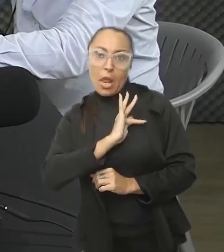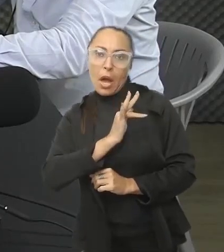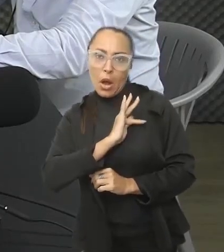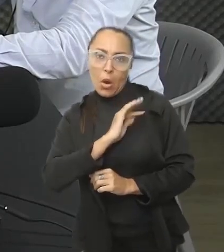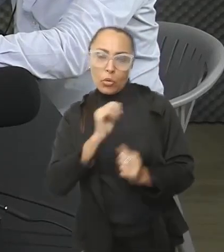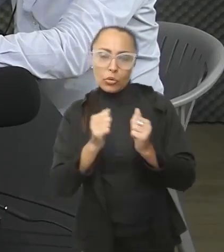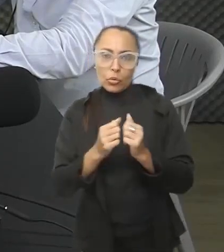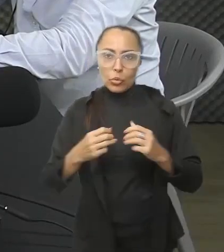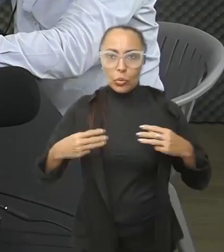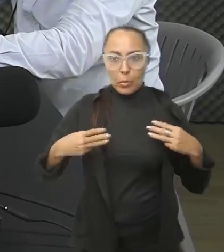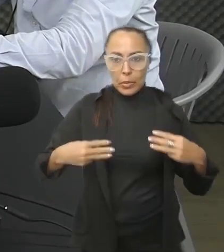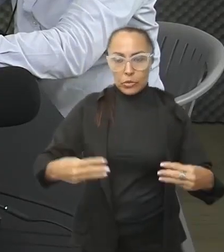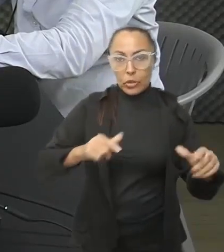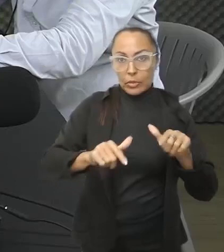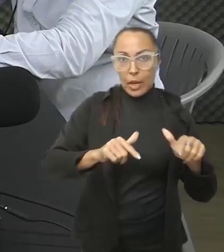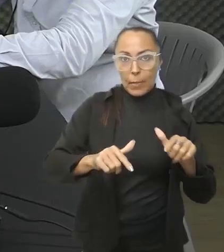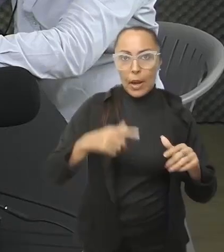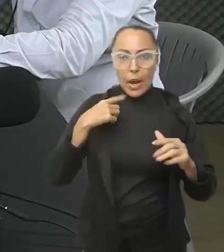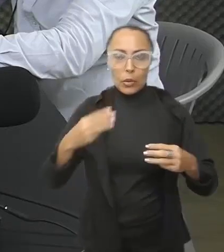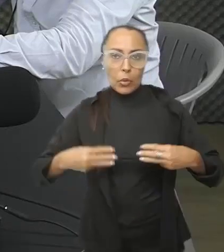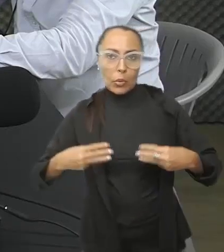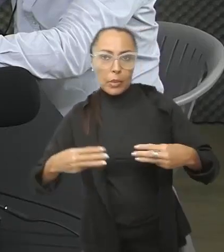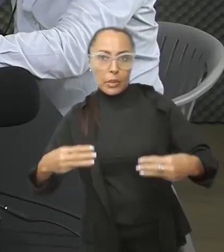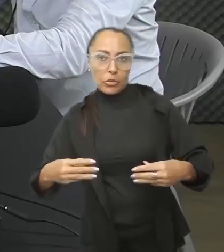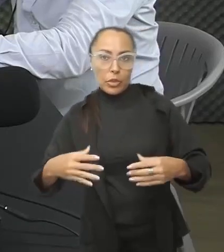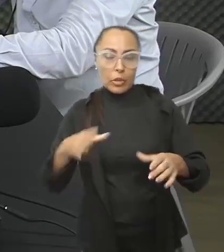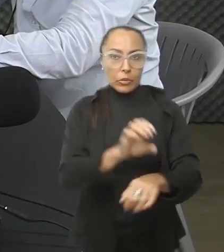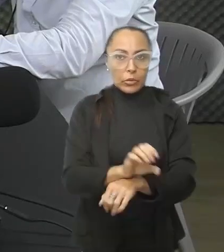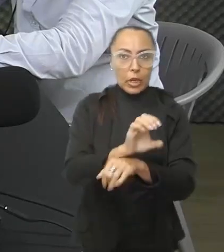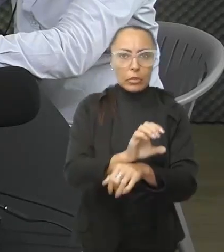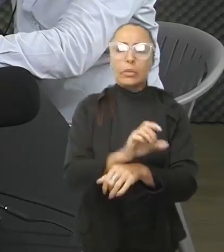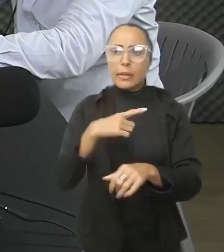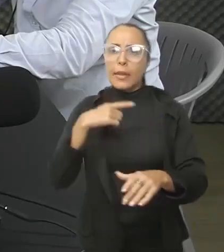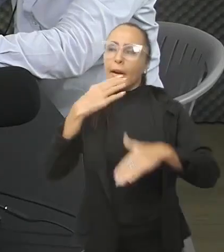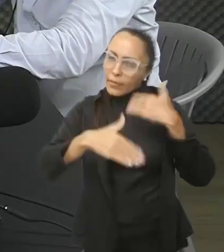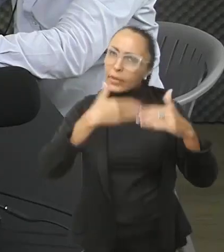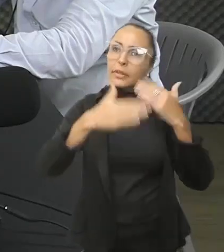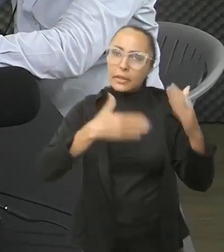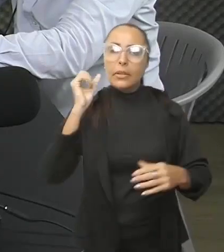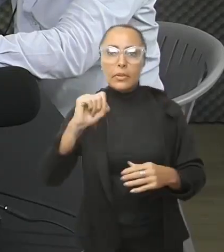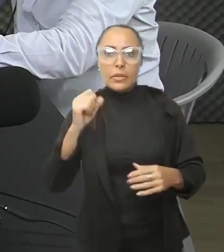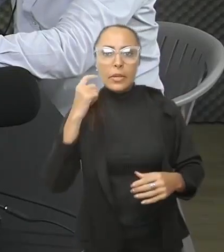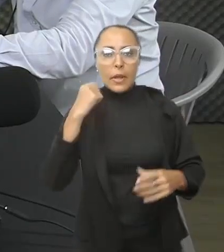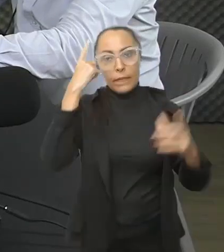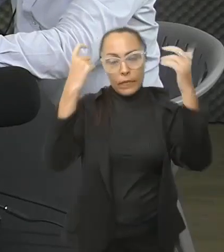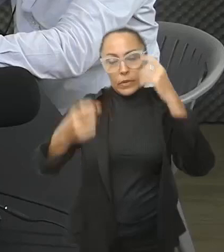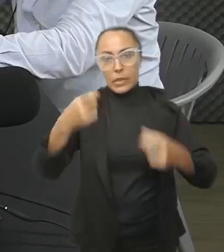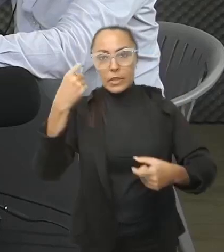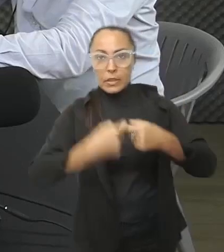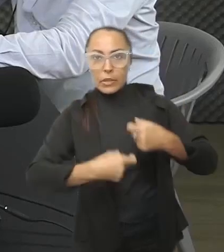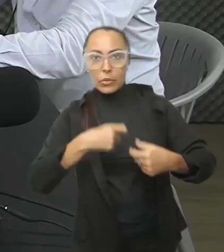Trabalho, Ministério Público Estadual, tem avançado em coibir a violência sexual contra crianças